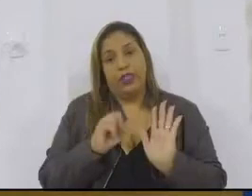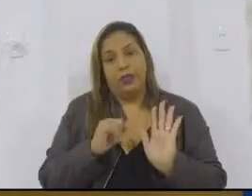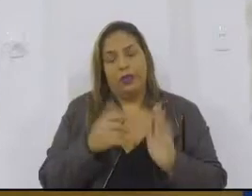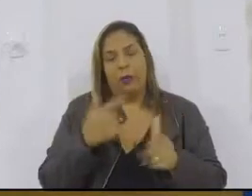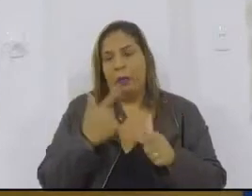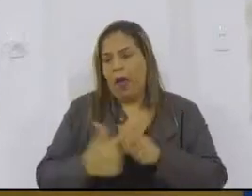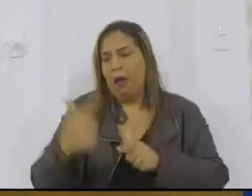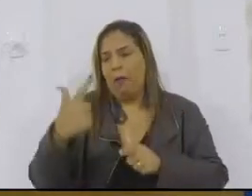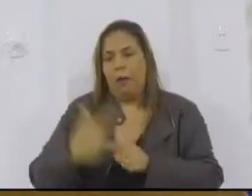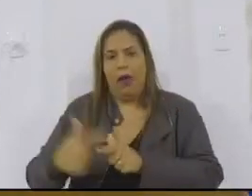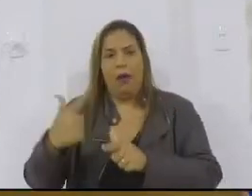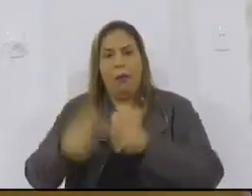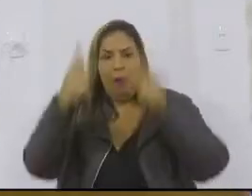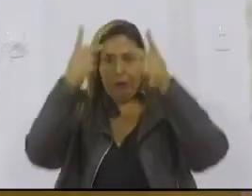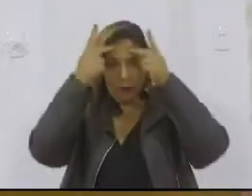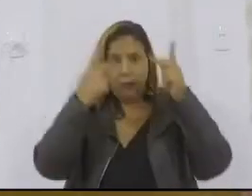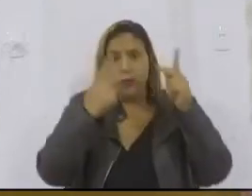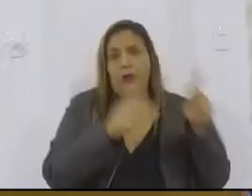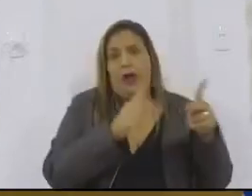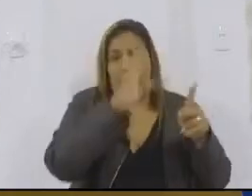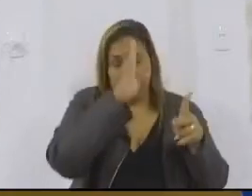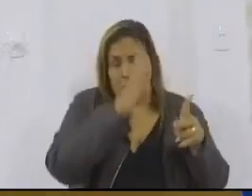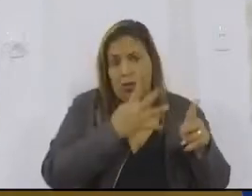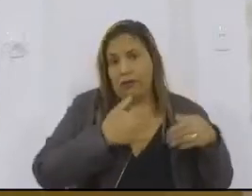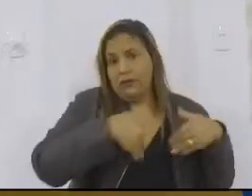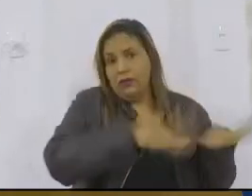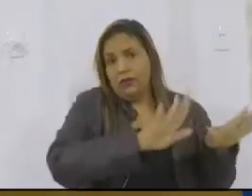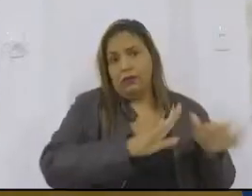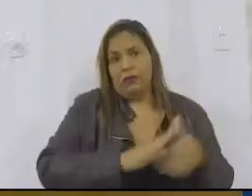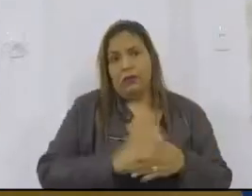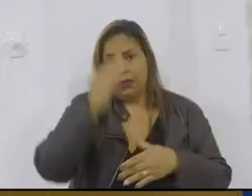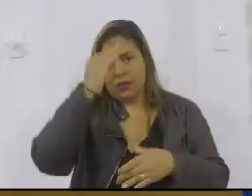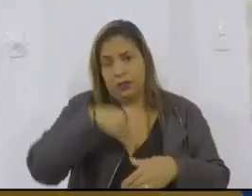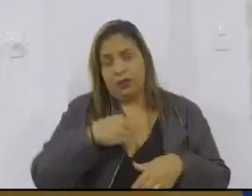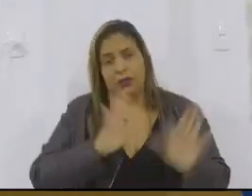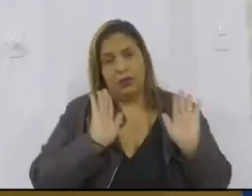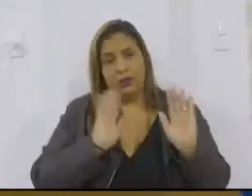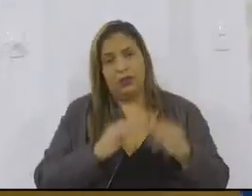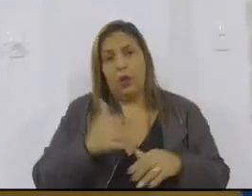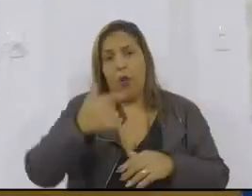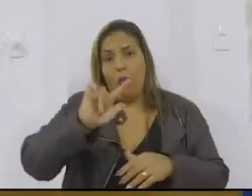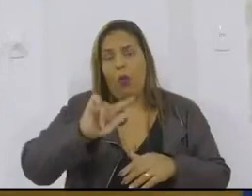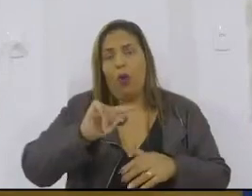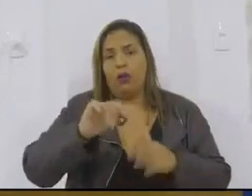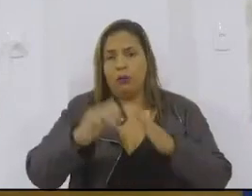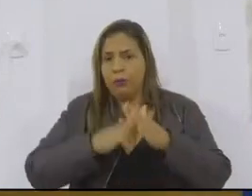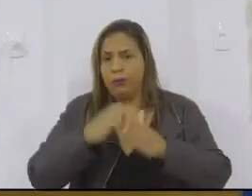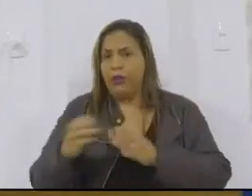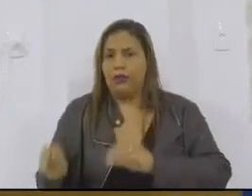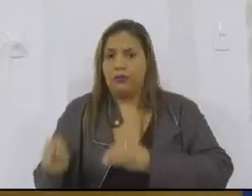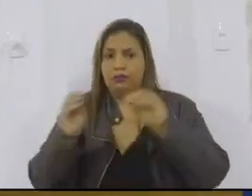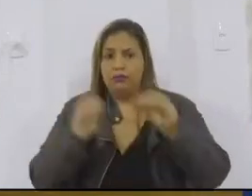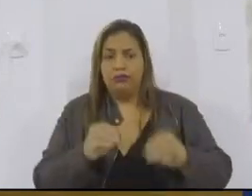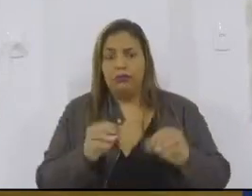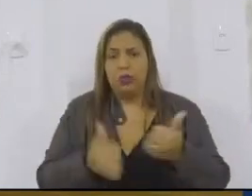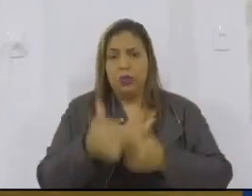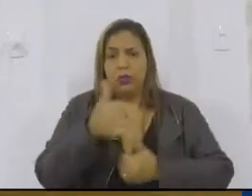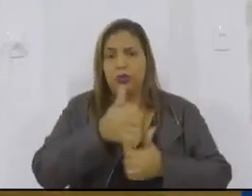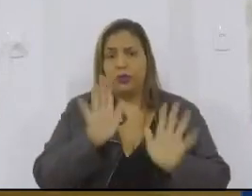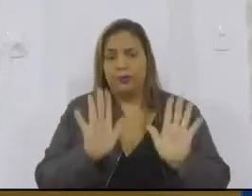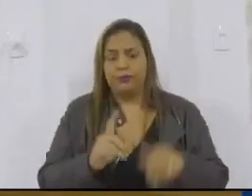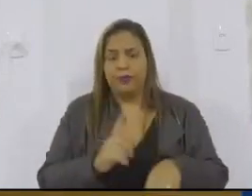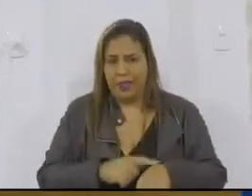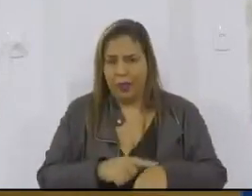recebendo, sai e entra outra, faz outra licitação, é muito fácil. Isso aí não tem o que ver. Outra coisa, o tempo está quase